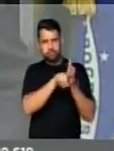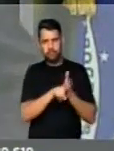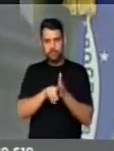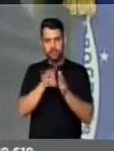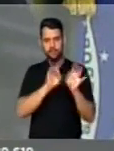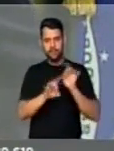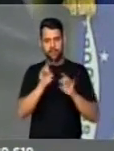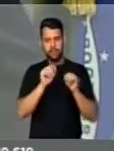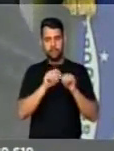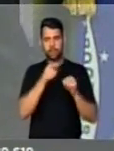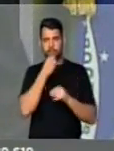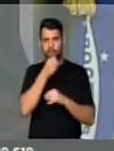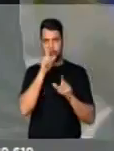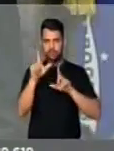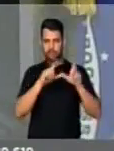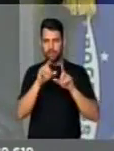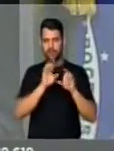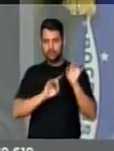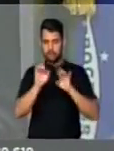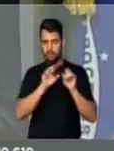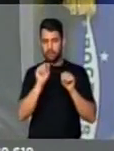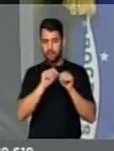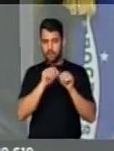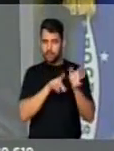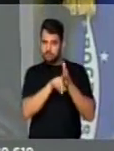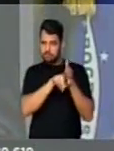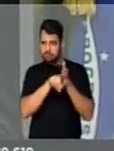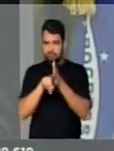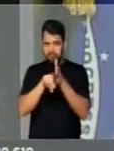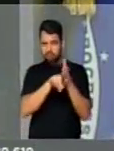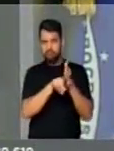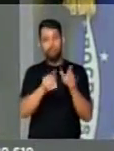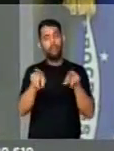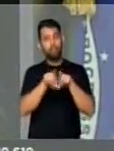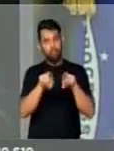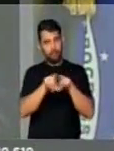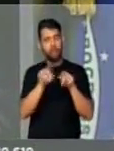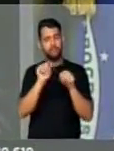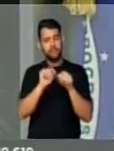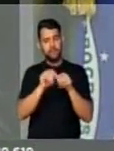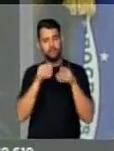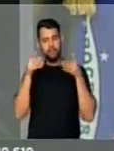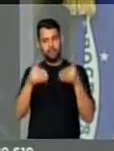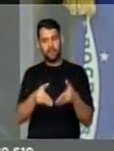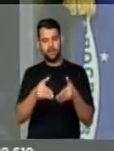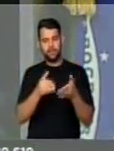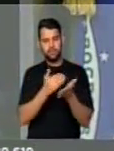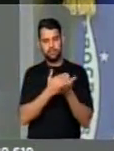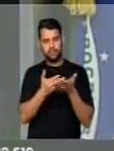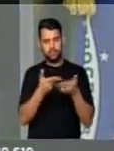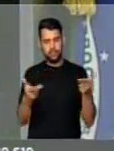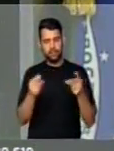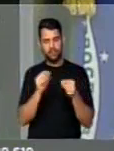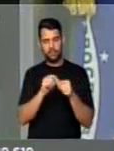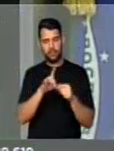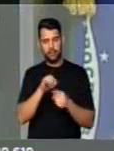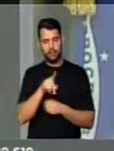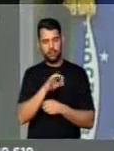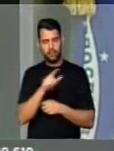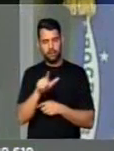especial pela mídia, que é especialista nisso, e que também fizeram parte desse processo